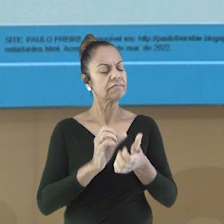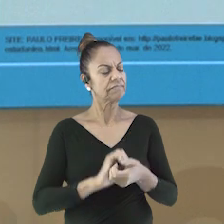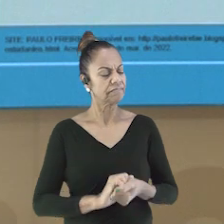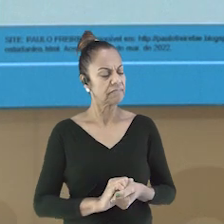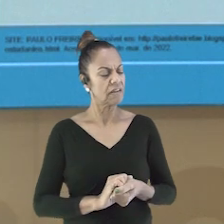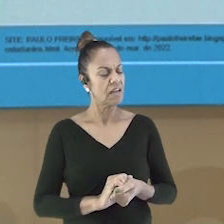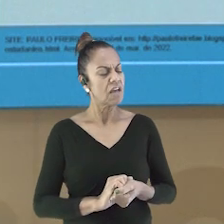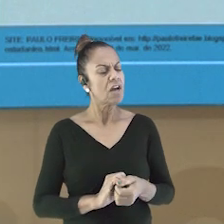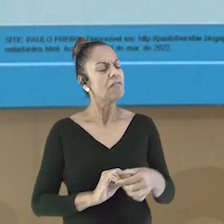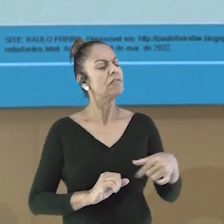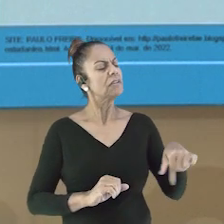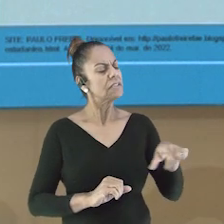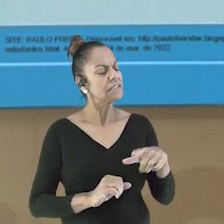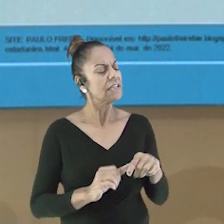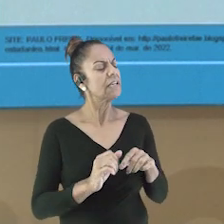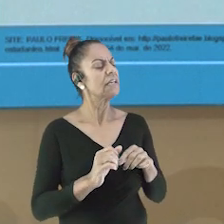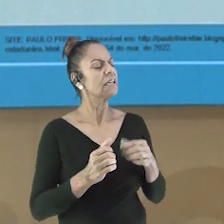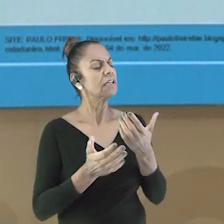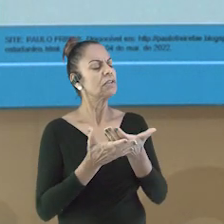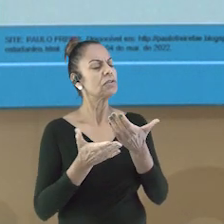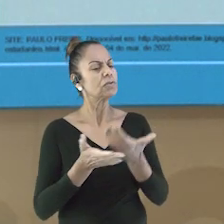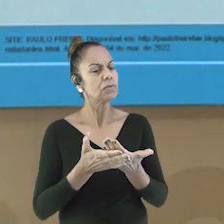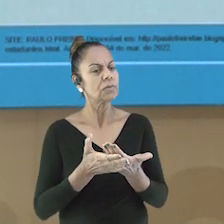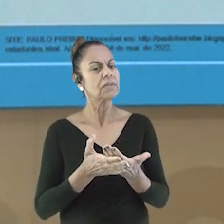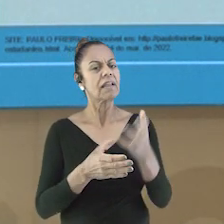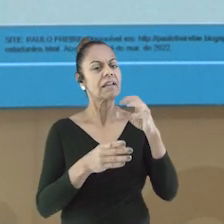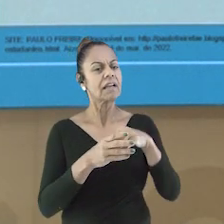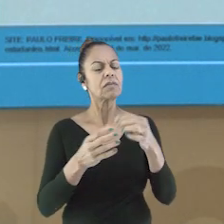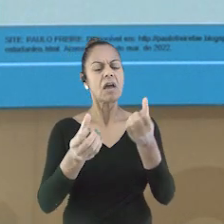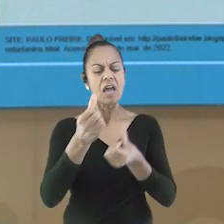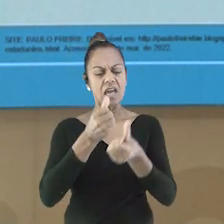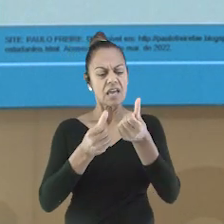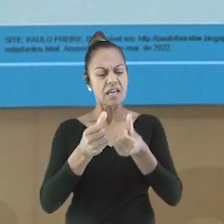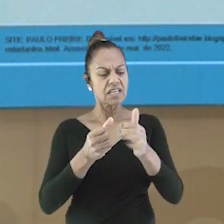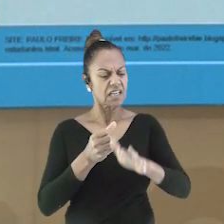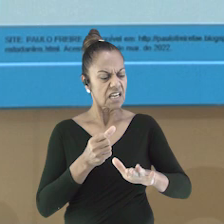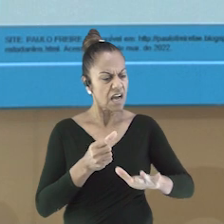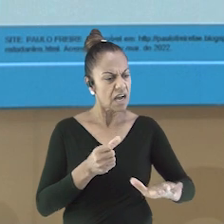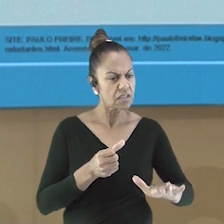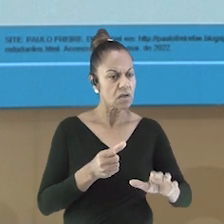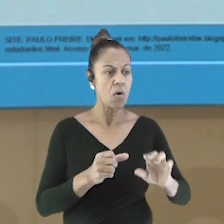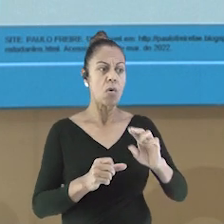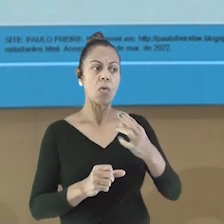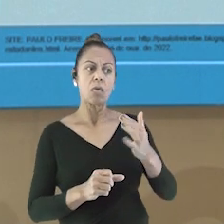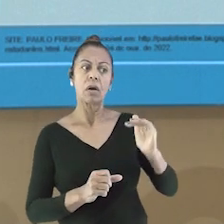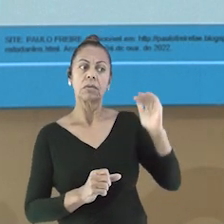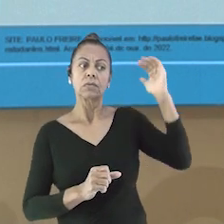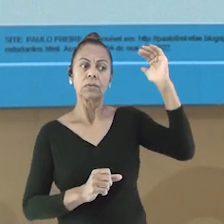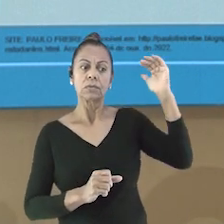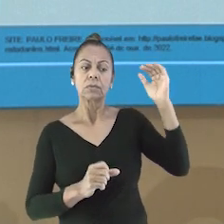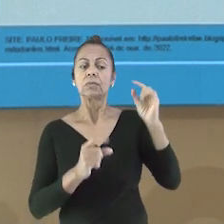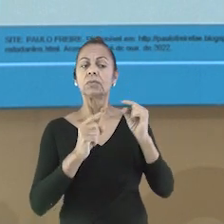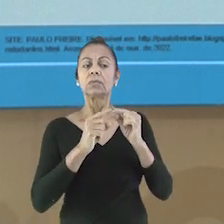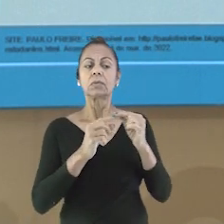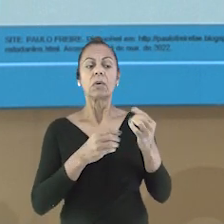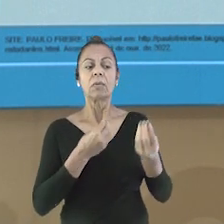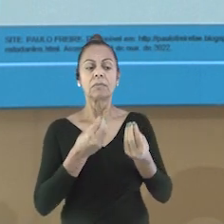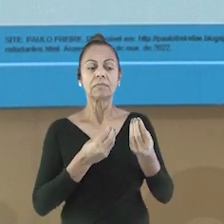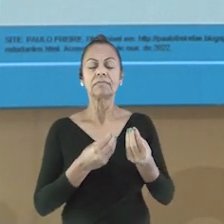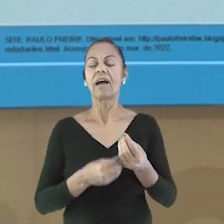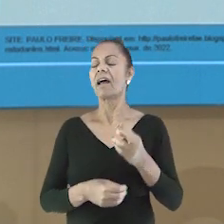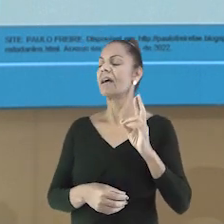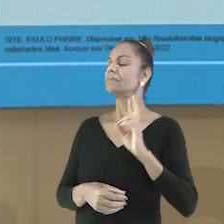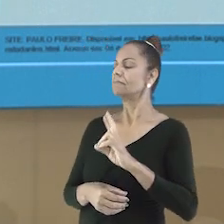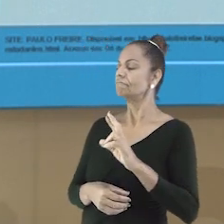EJA? Comecei este ano de 2010. O que você estuda na EJA parece mais coisas para